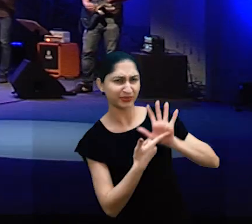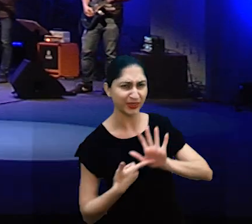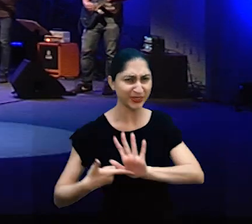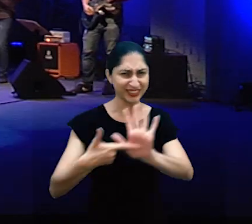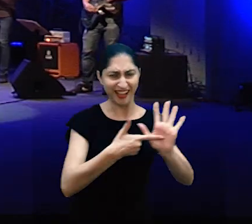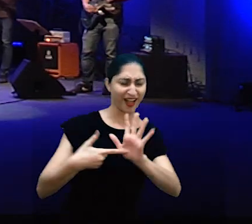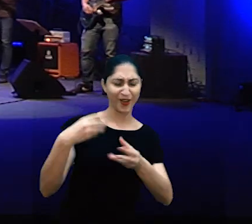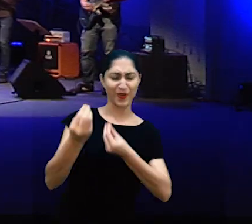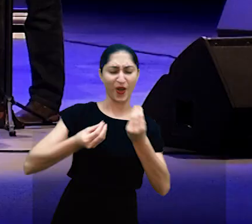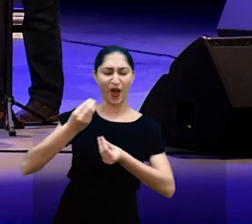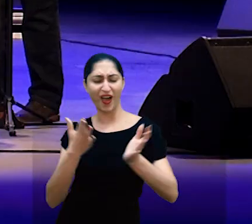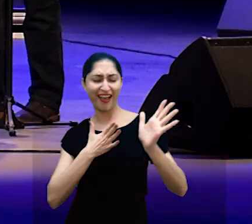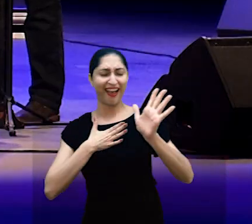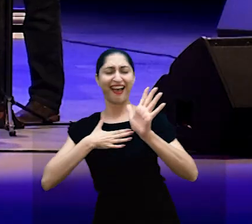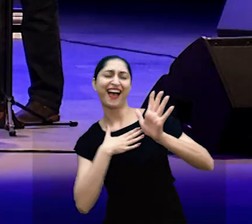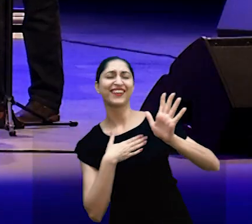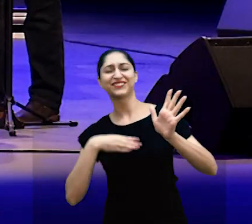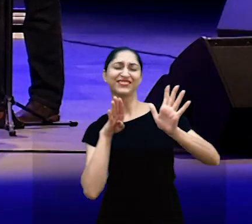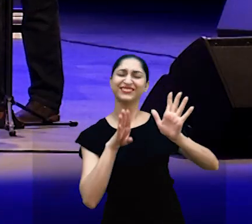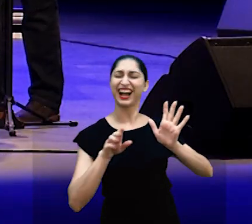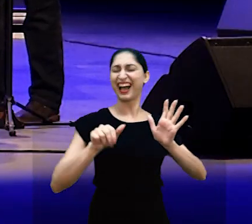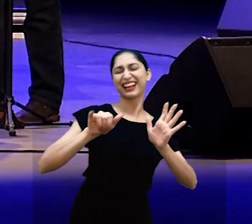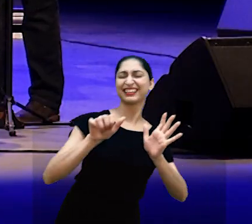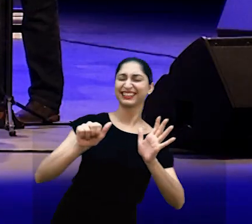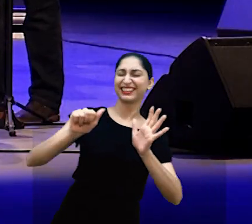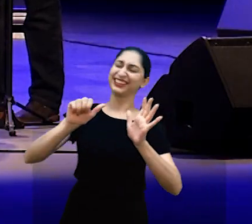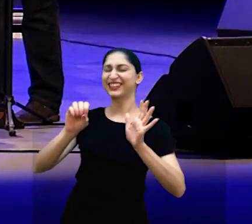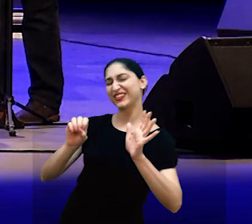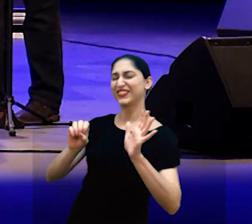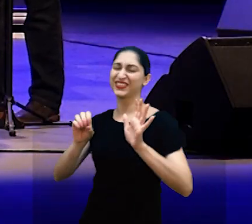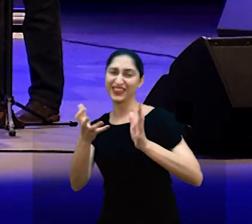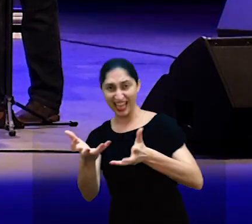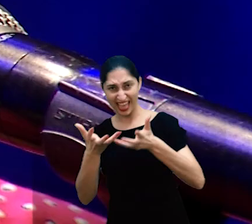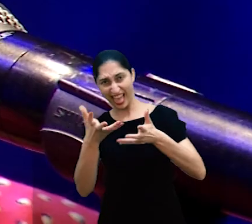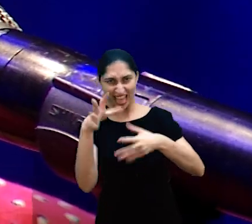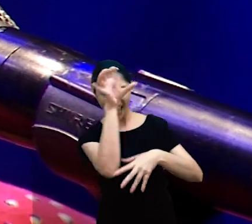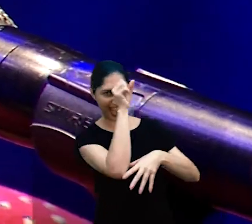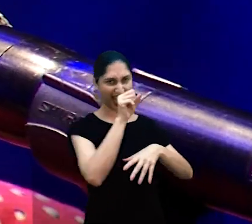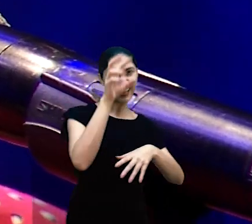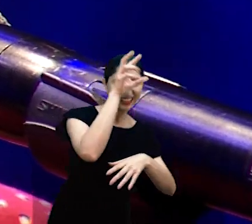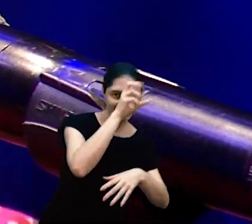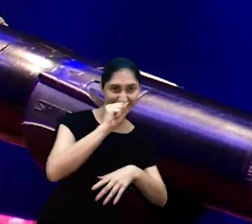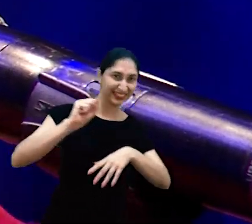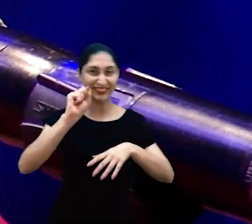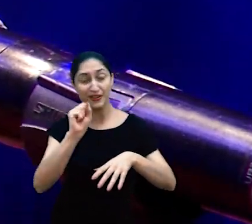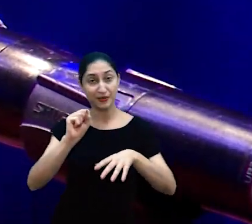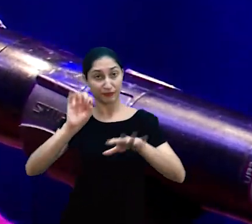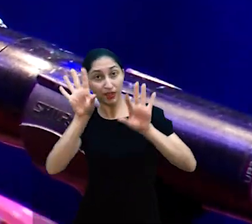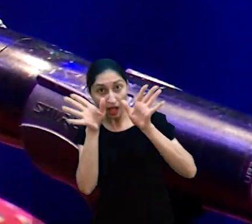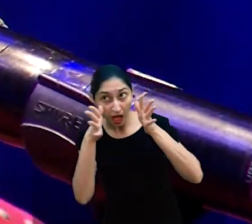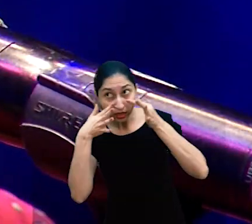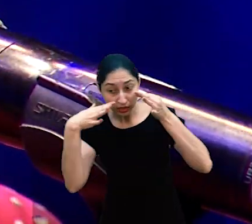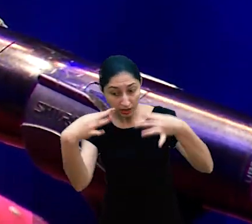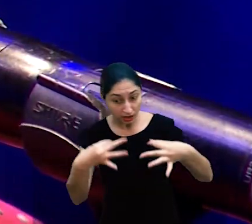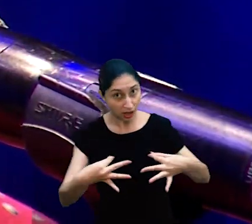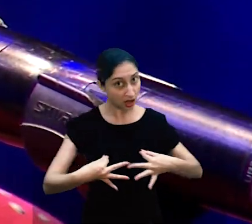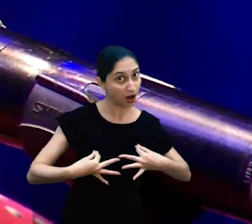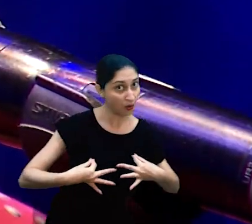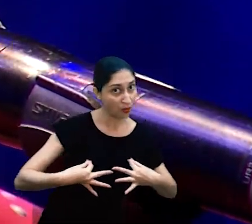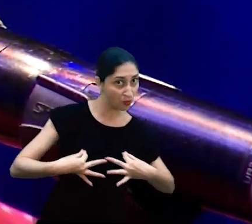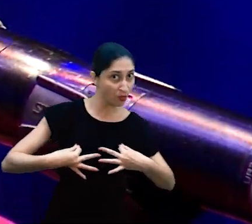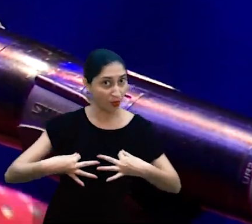vou mostrar pra vocês como se dança um baião. E quem quiser aprender, é favor